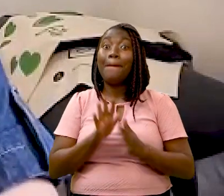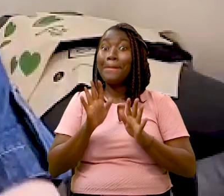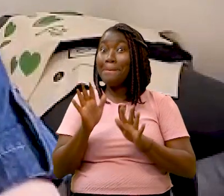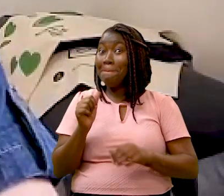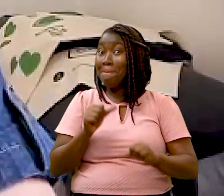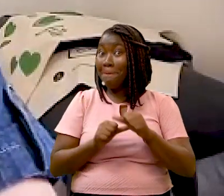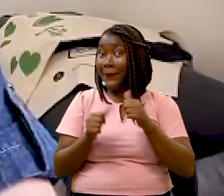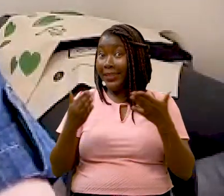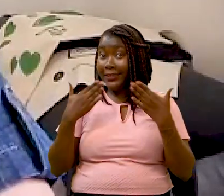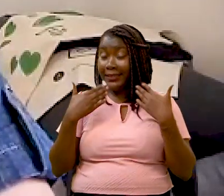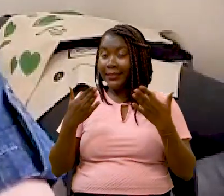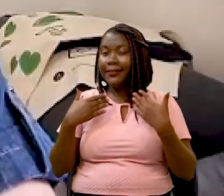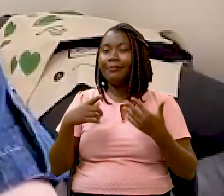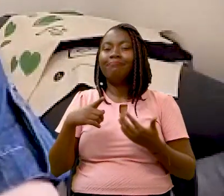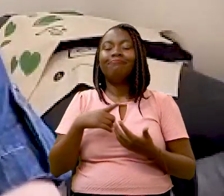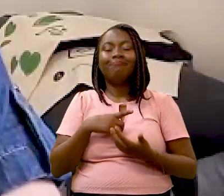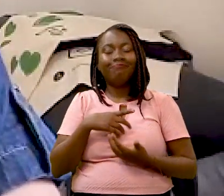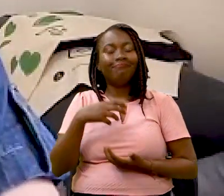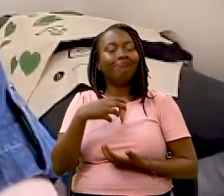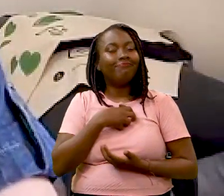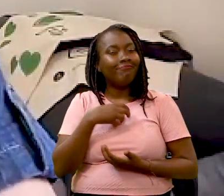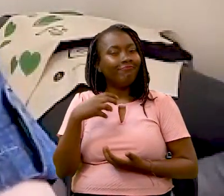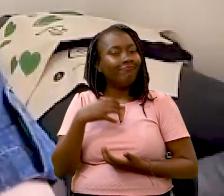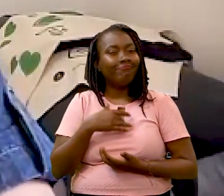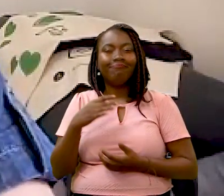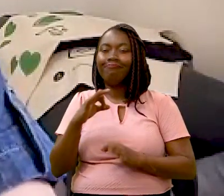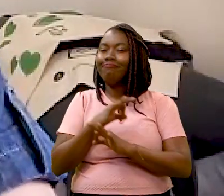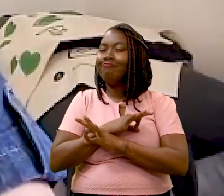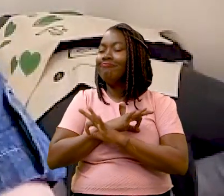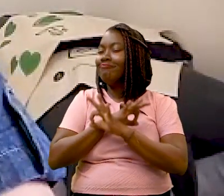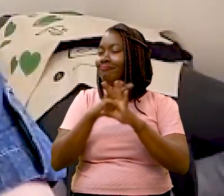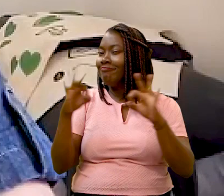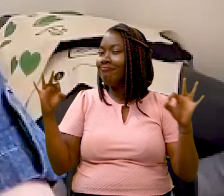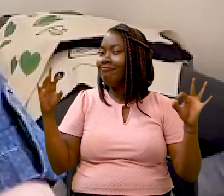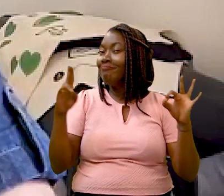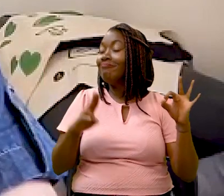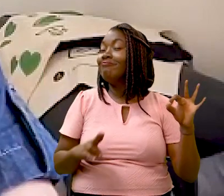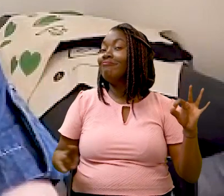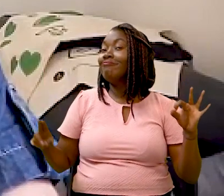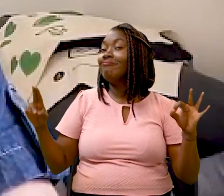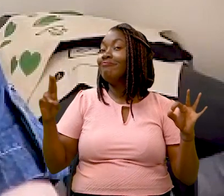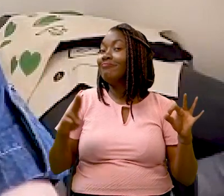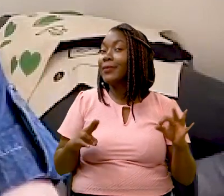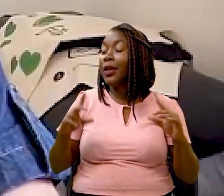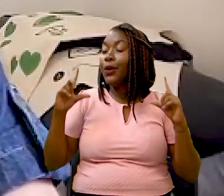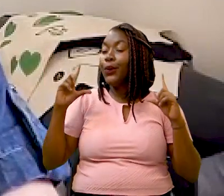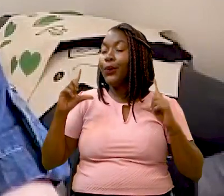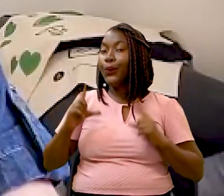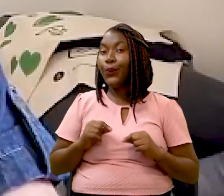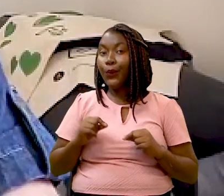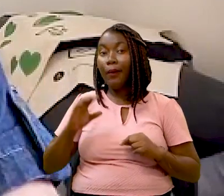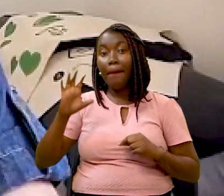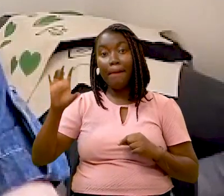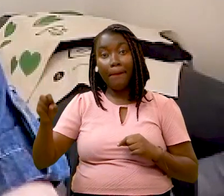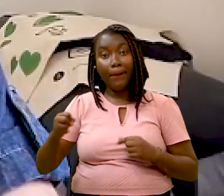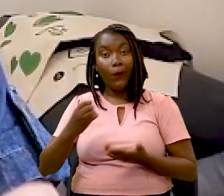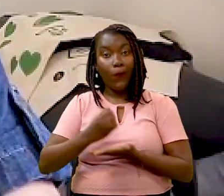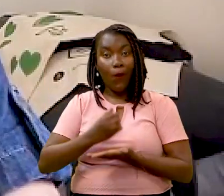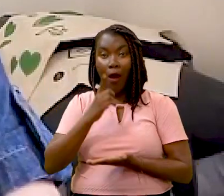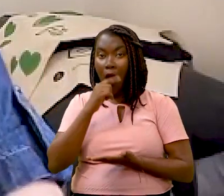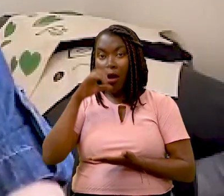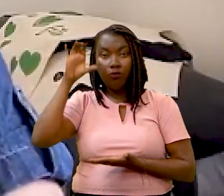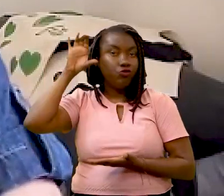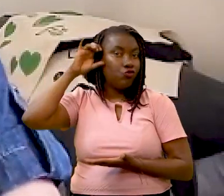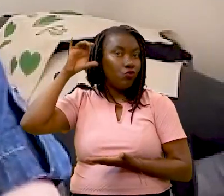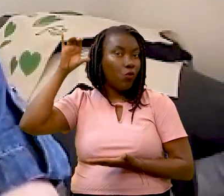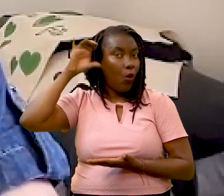calor tem uma maneira excelente e refrescante de se utilizar. É, pegar um copo de água de coco, ou